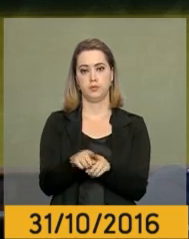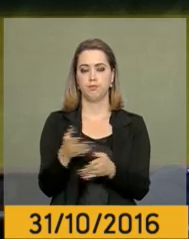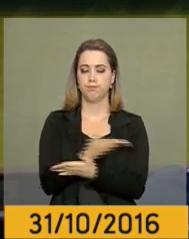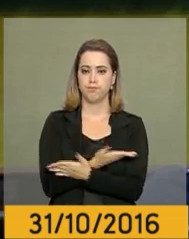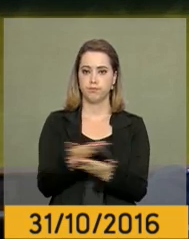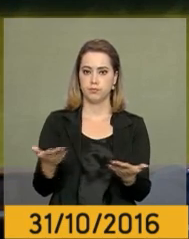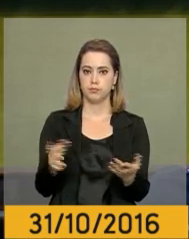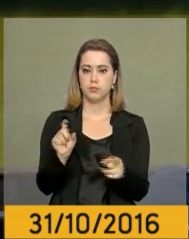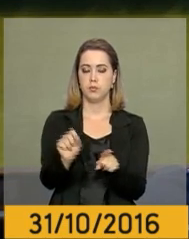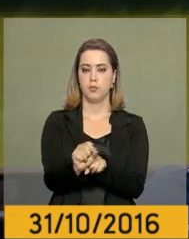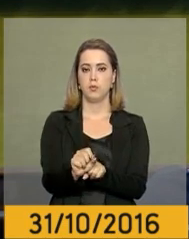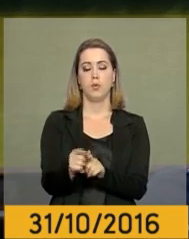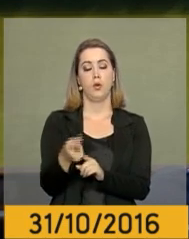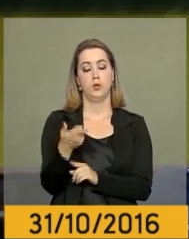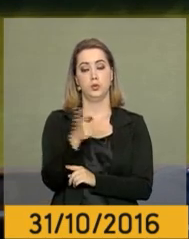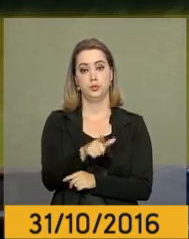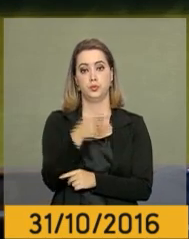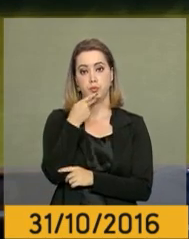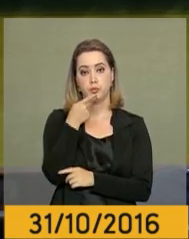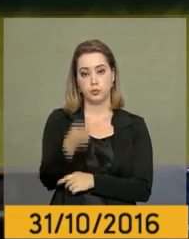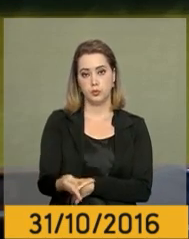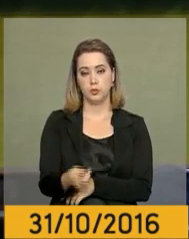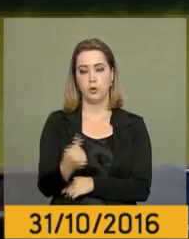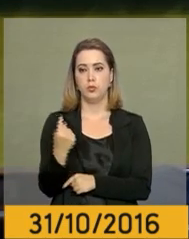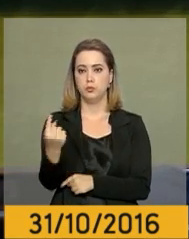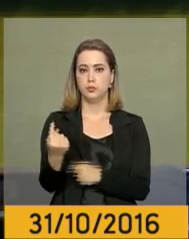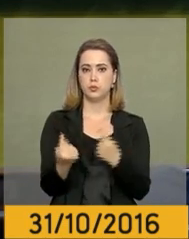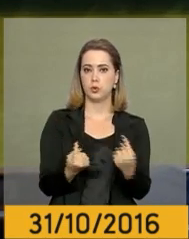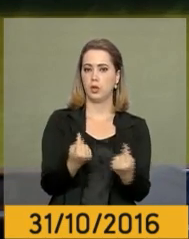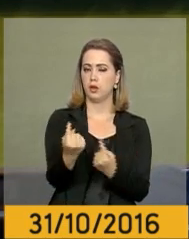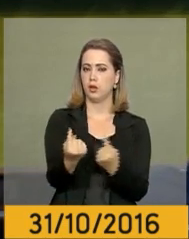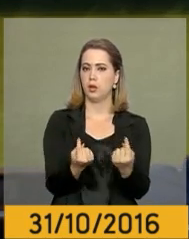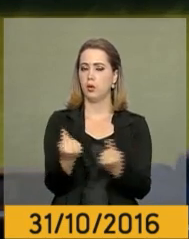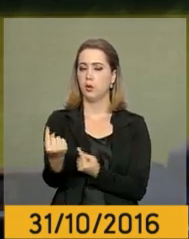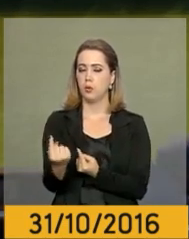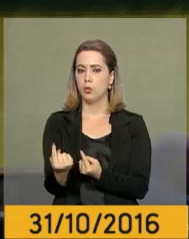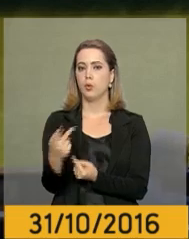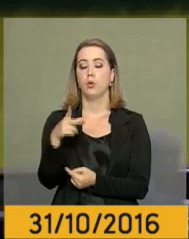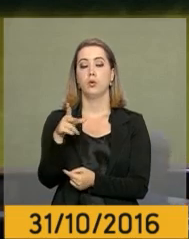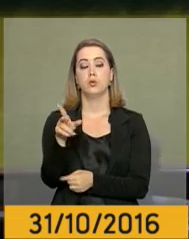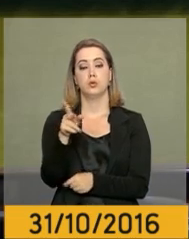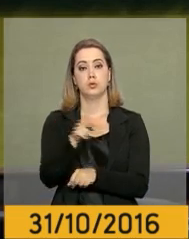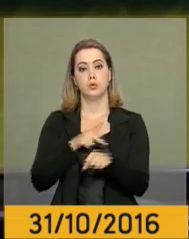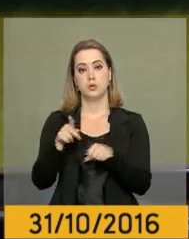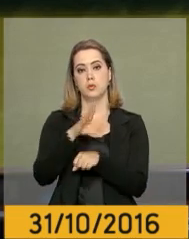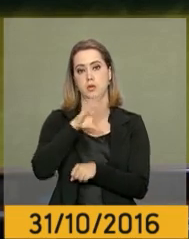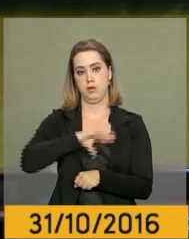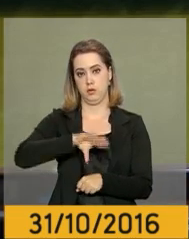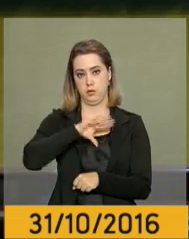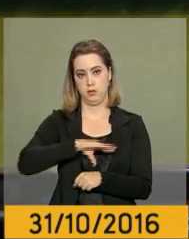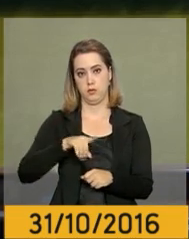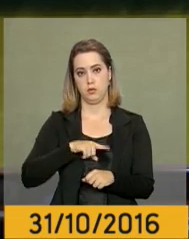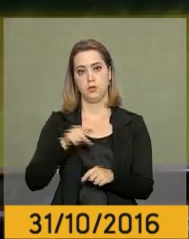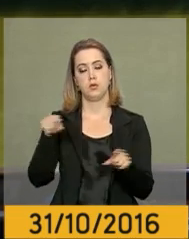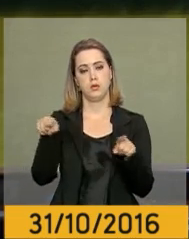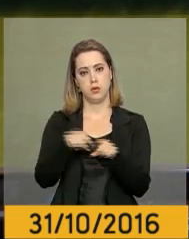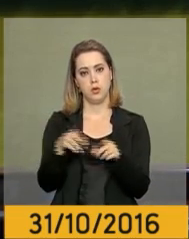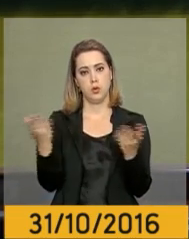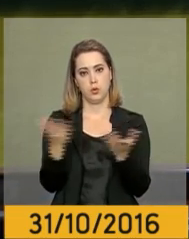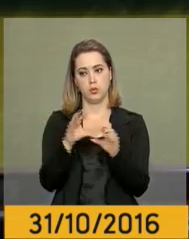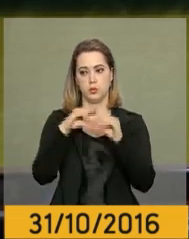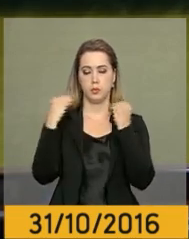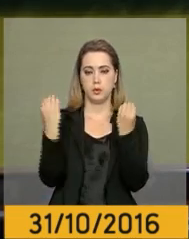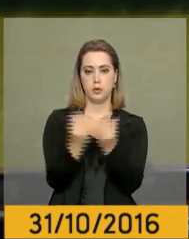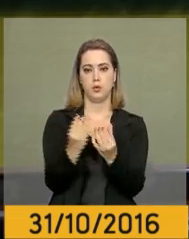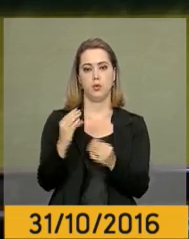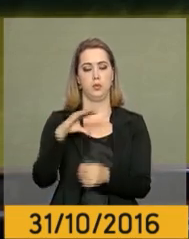reitero eh que para cada um dos países lusófonos e para a cplp é motivo de